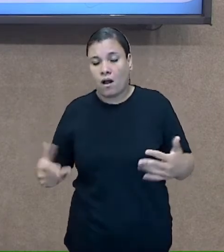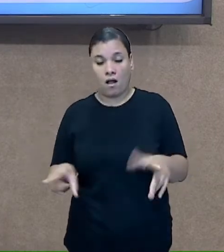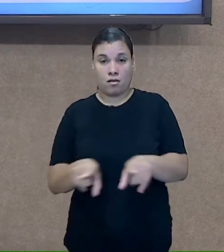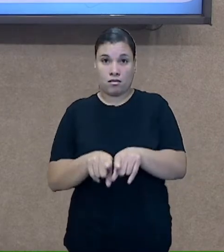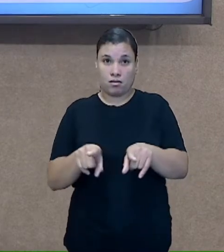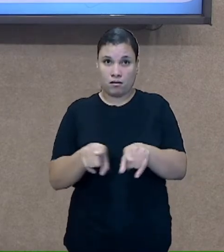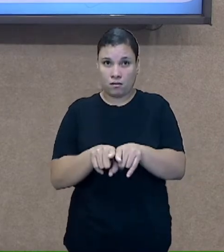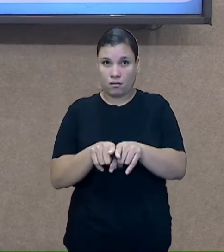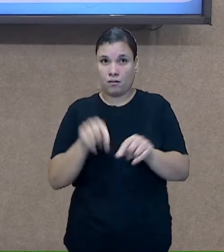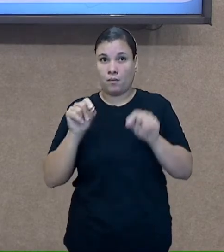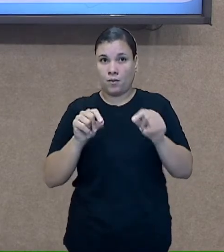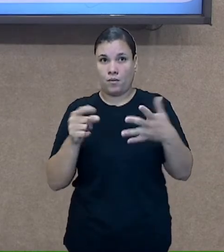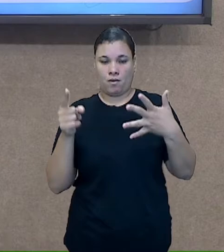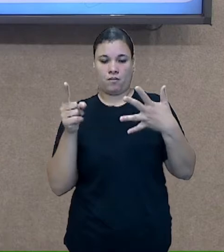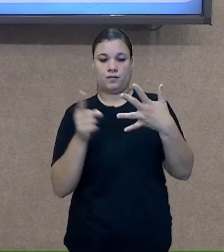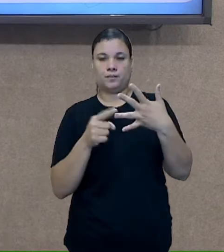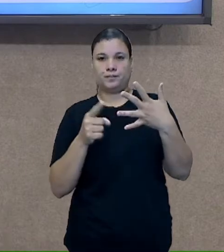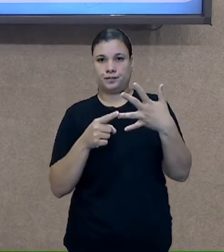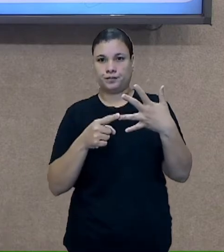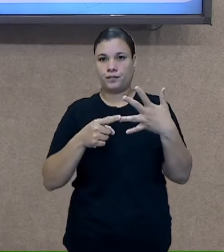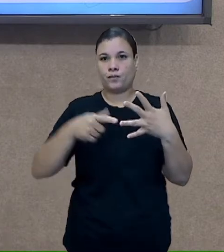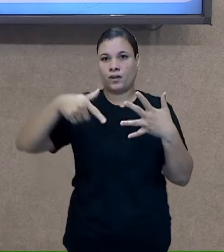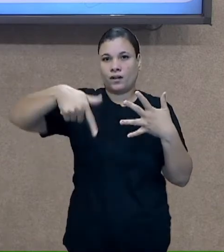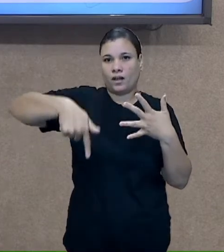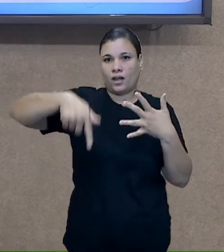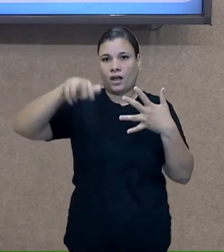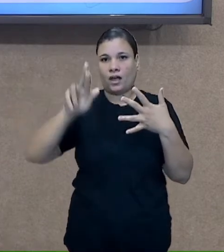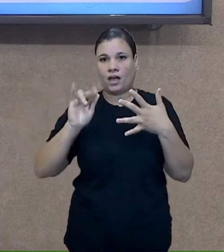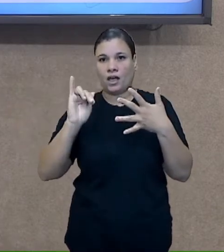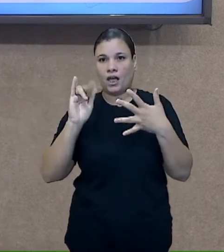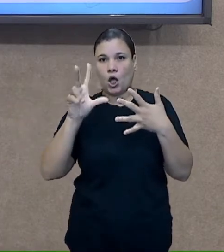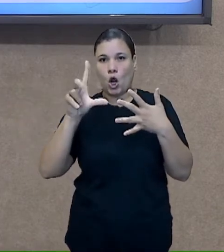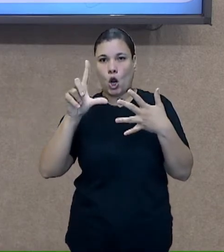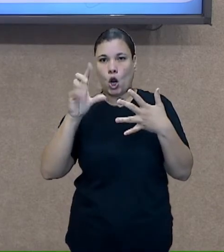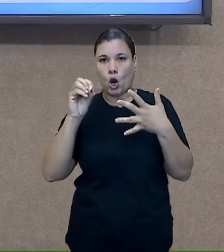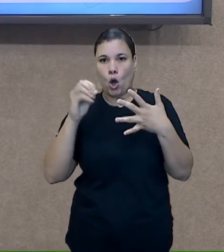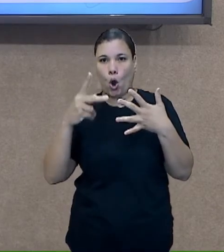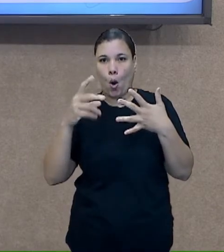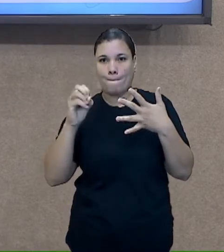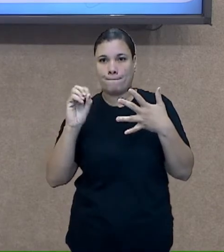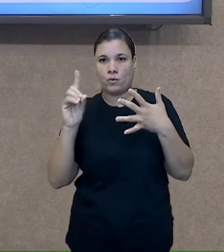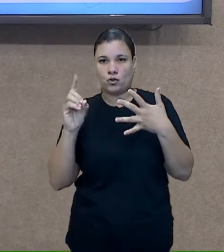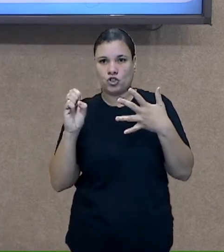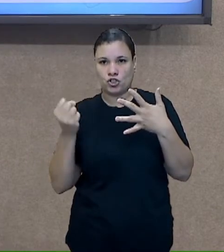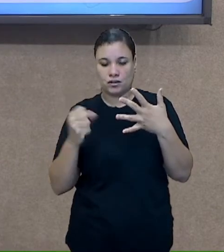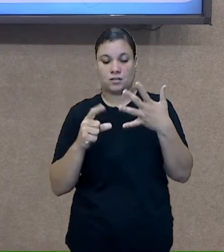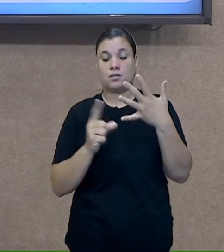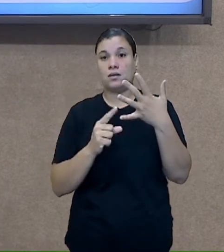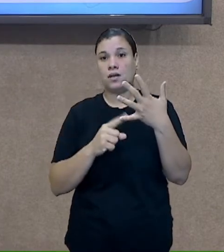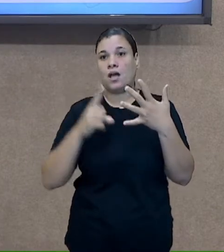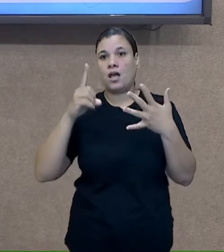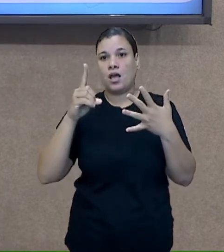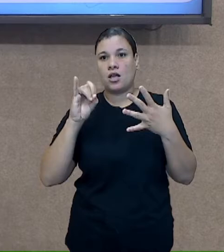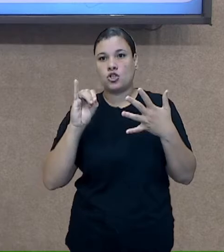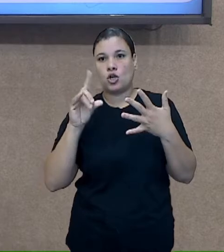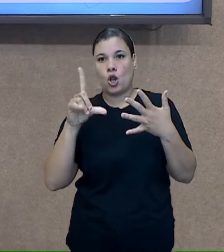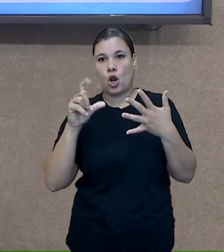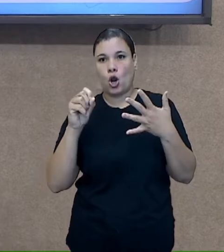dissemos que eles têm pares de patas, pares de asas, dissemos que essas patas